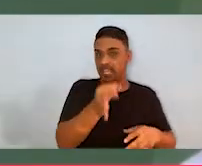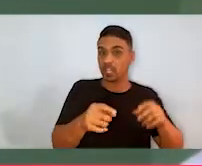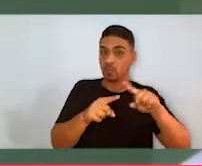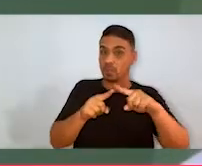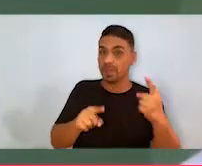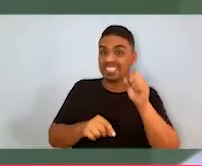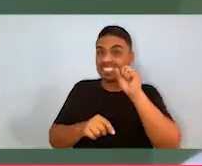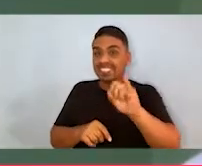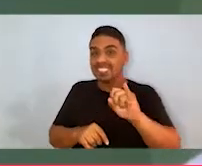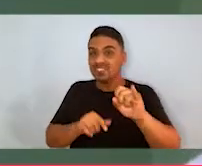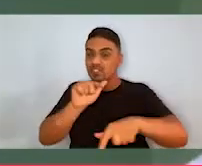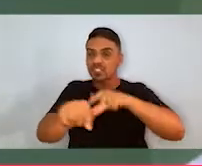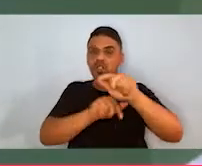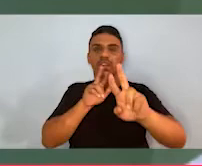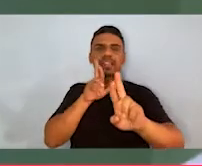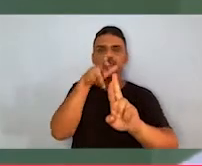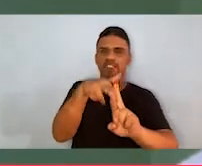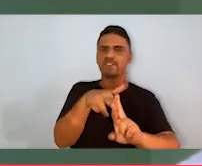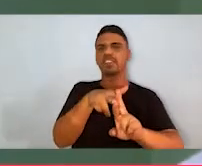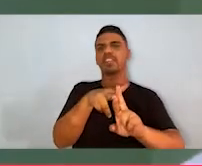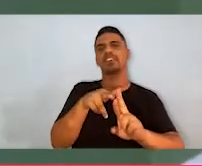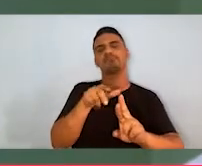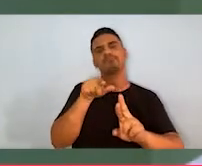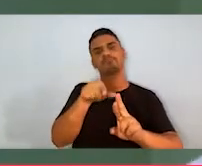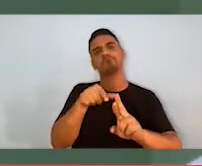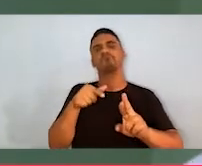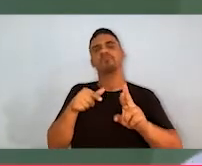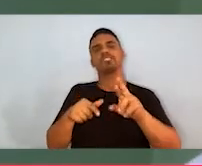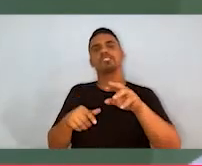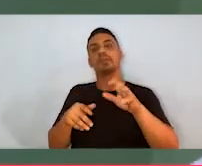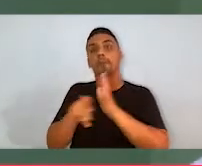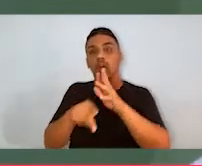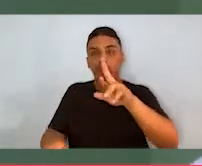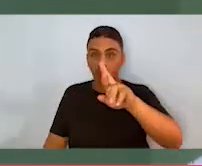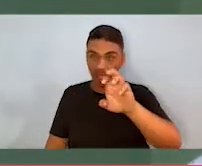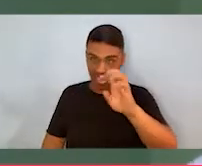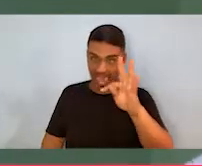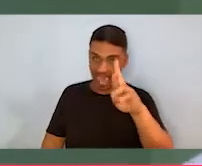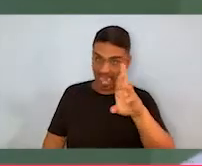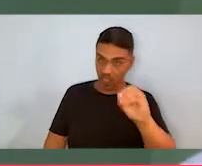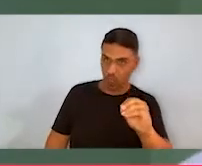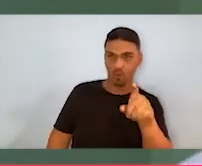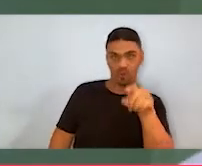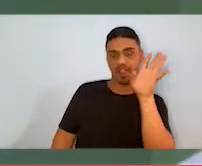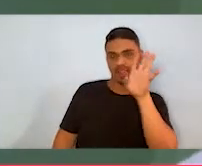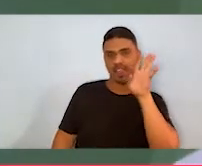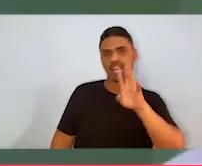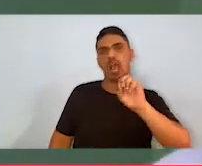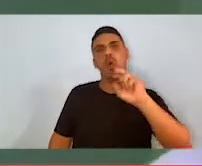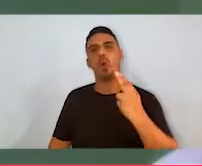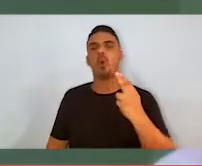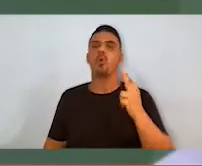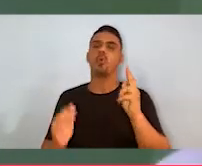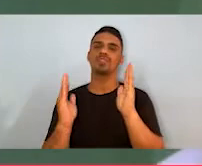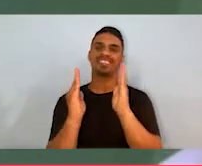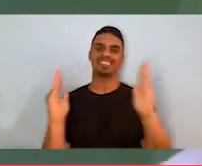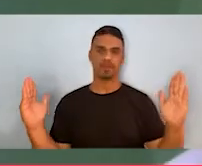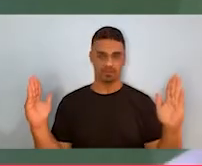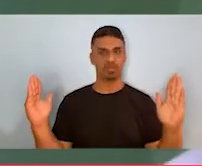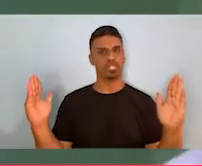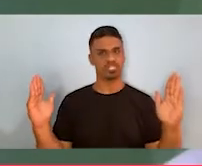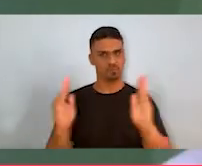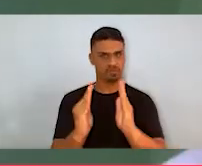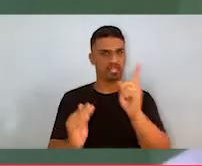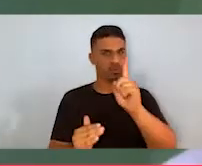alguma coisa que tenha alguma referência de game retrô, fica legal. Ou se usar em tamanho grande. Teve um